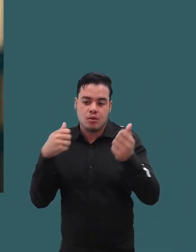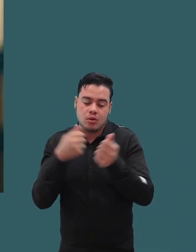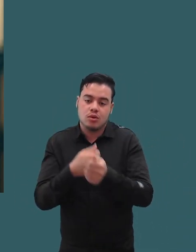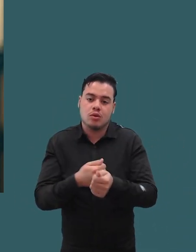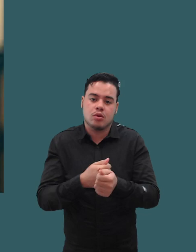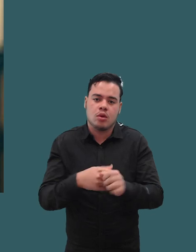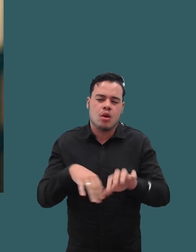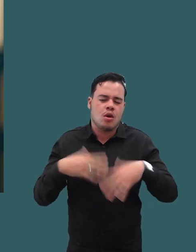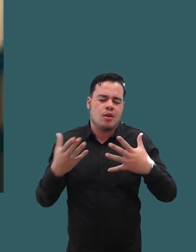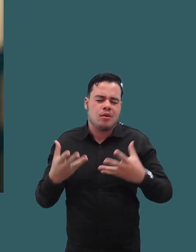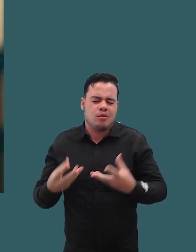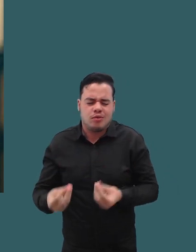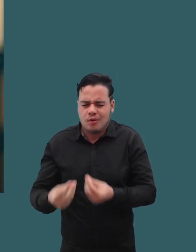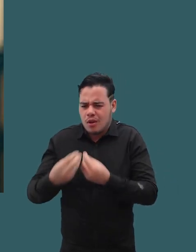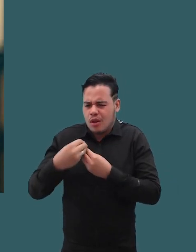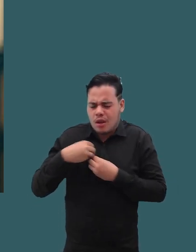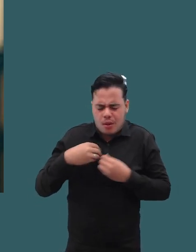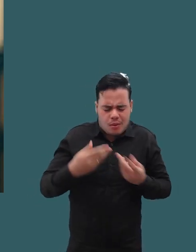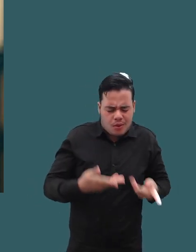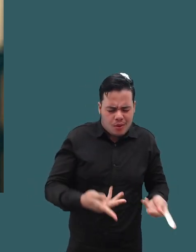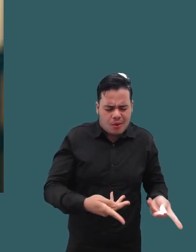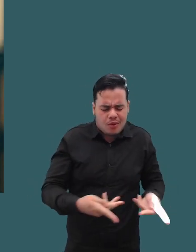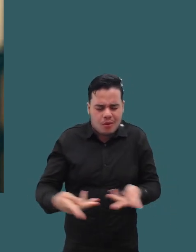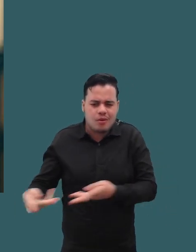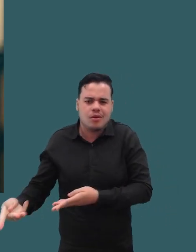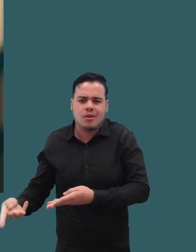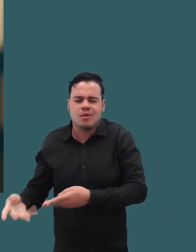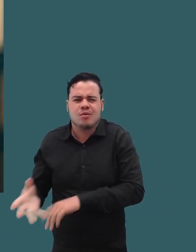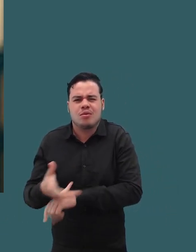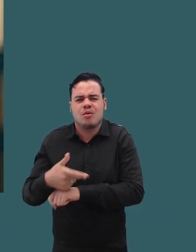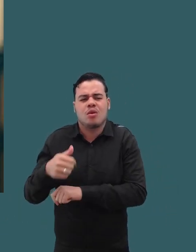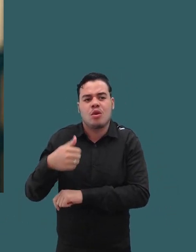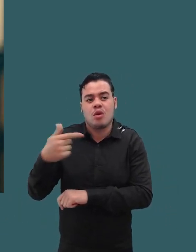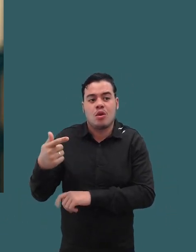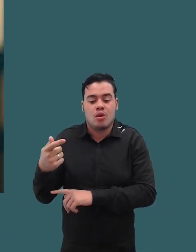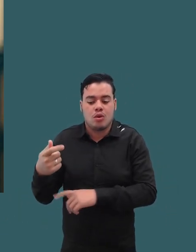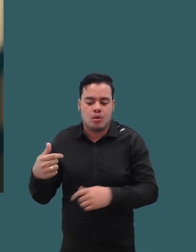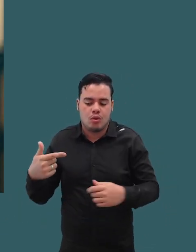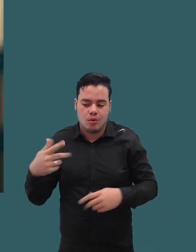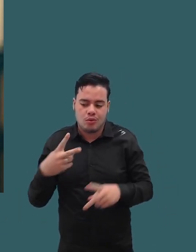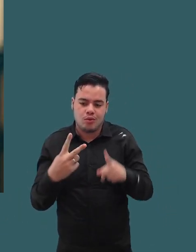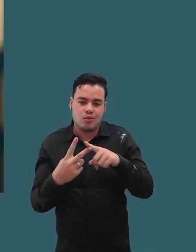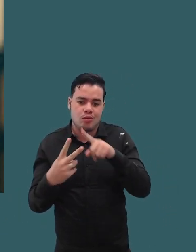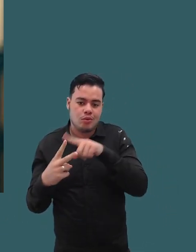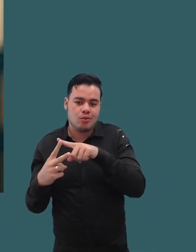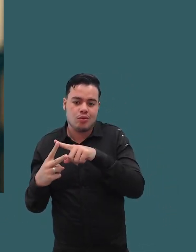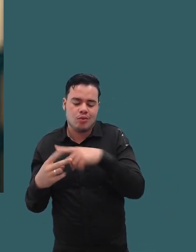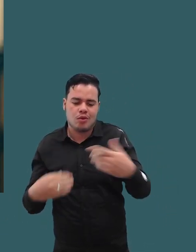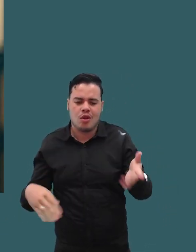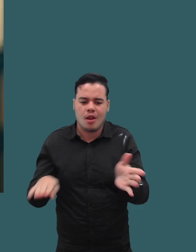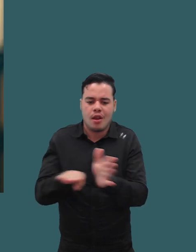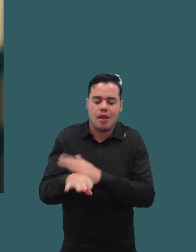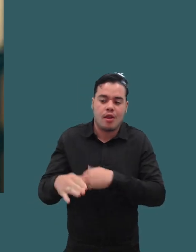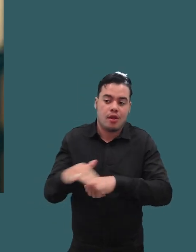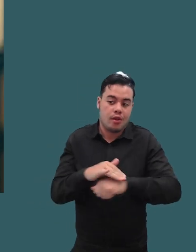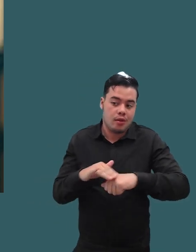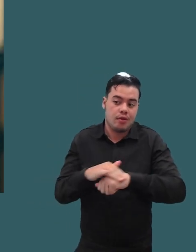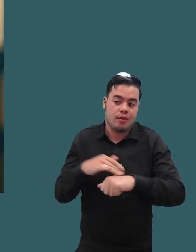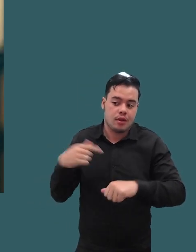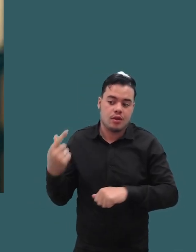eu recebi o convite, eu imaginei de imediato duas possibilidades de abordagem nessa conversa nossa.